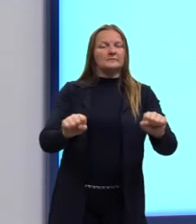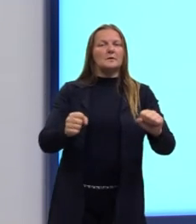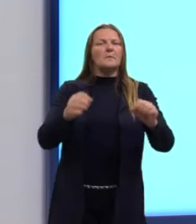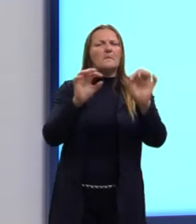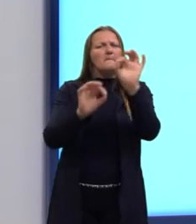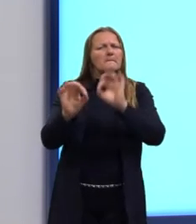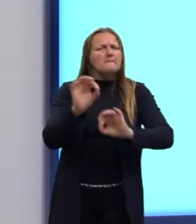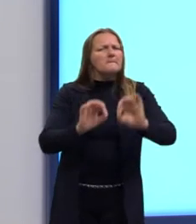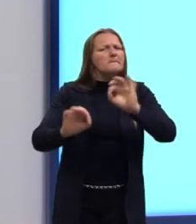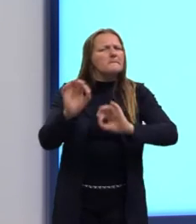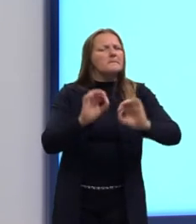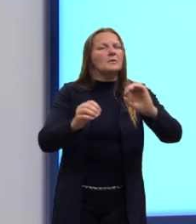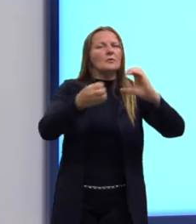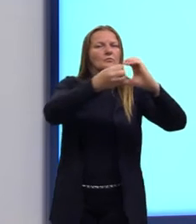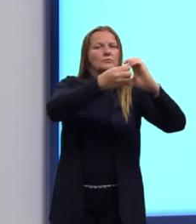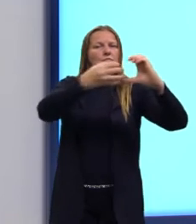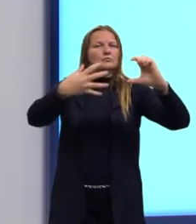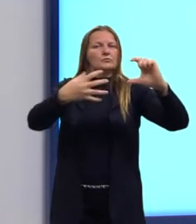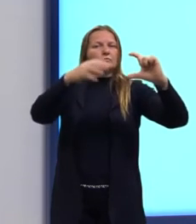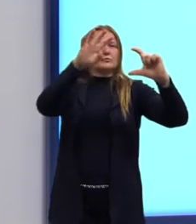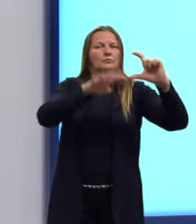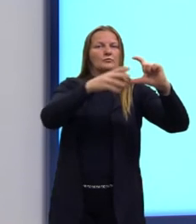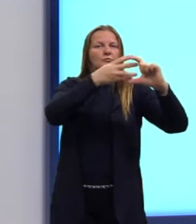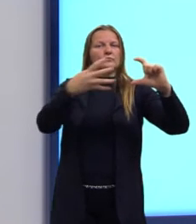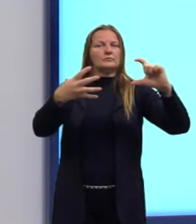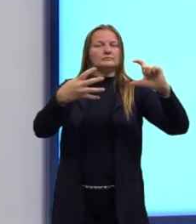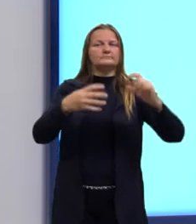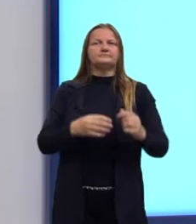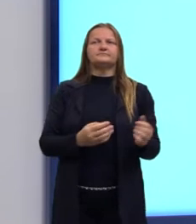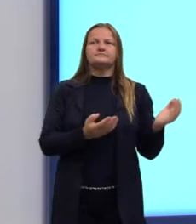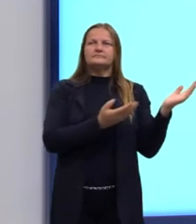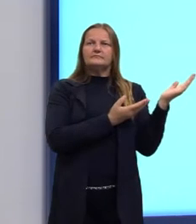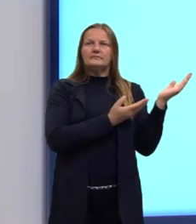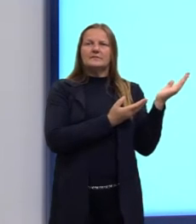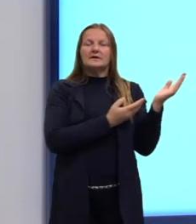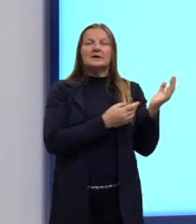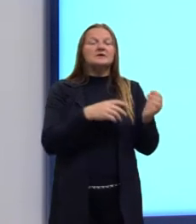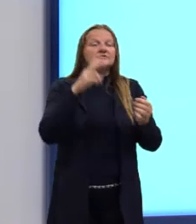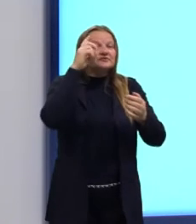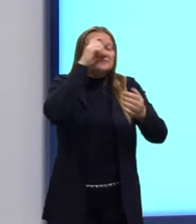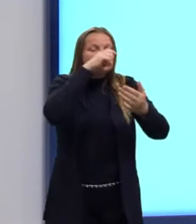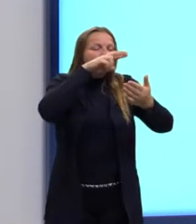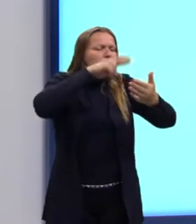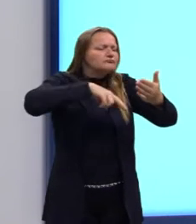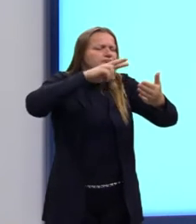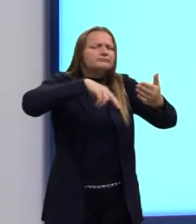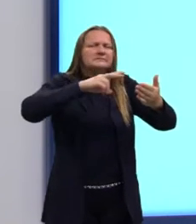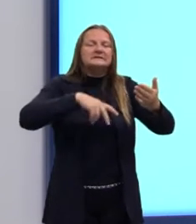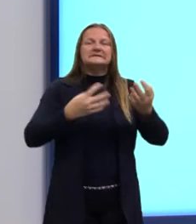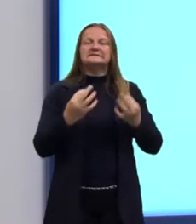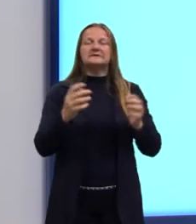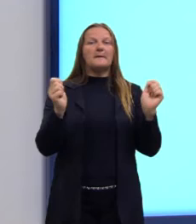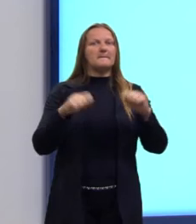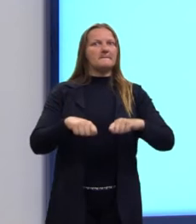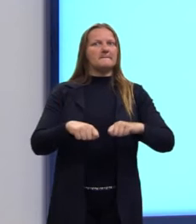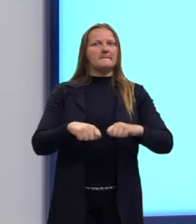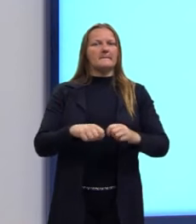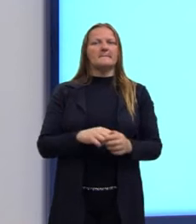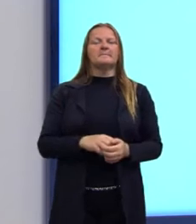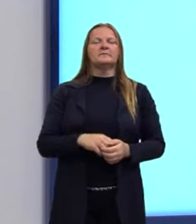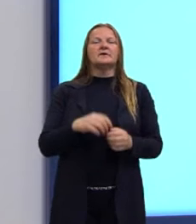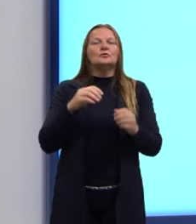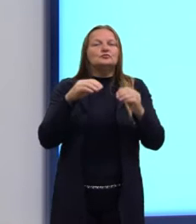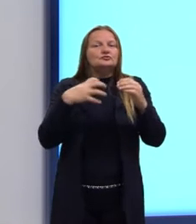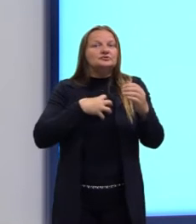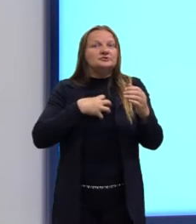um processo para ser encriptado então ele dificulta a leitura desses dados né até impossibilita e uma das